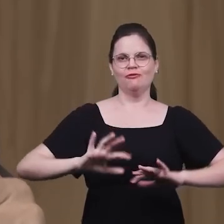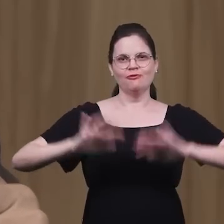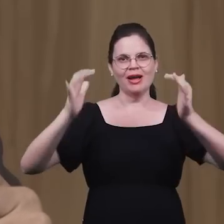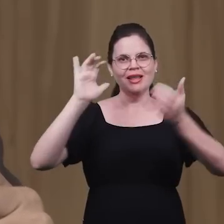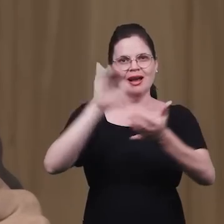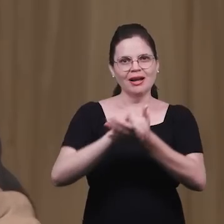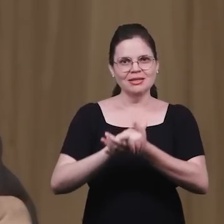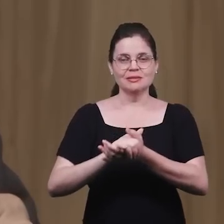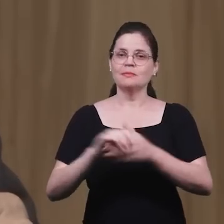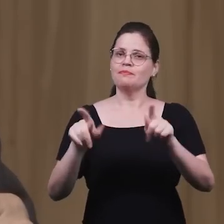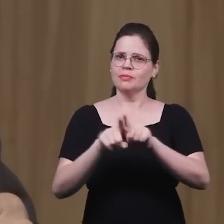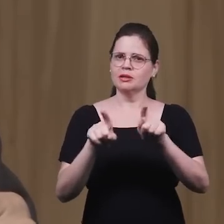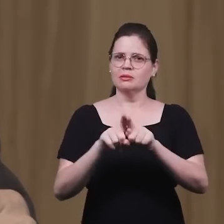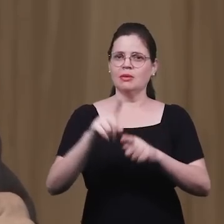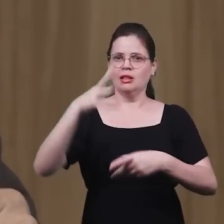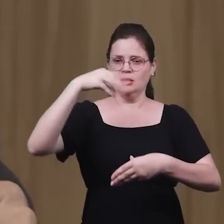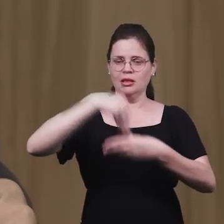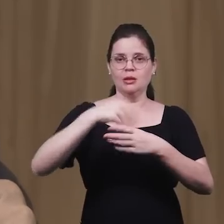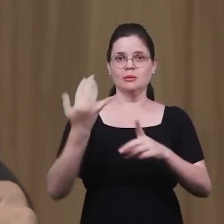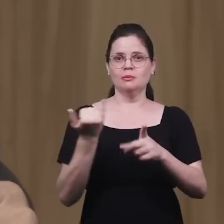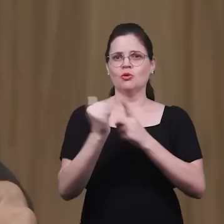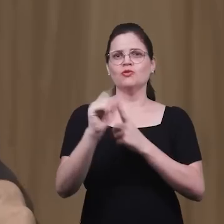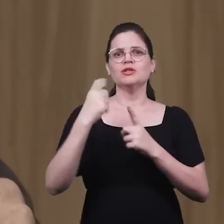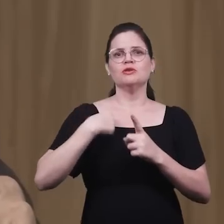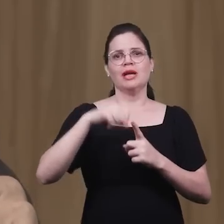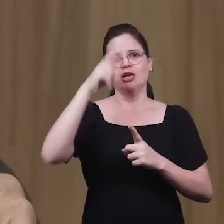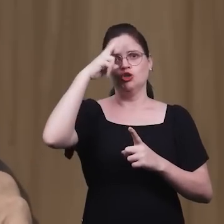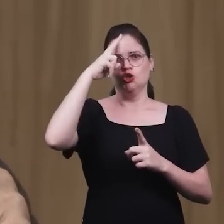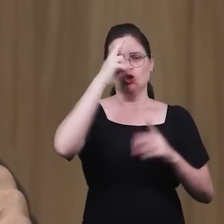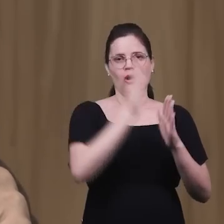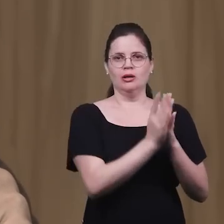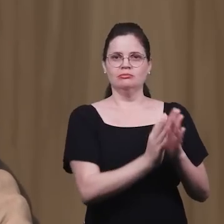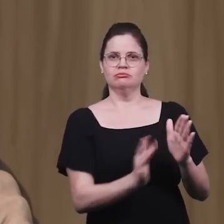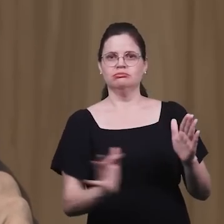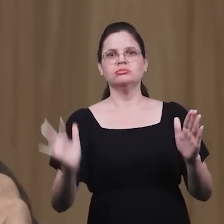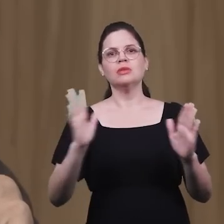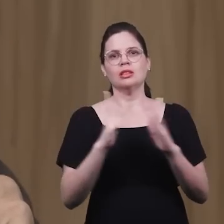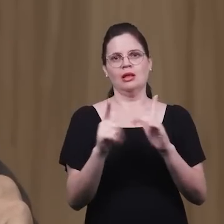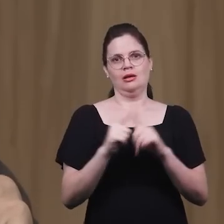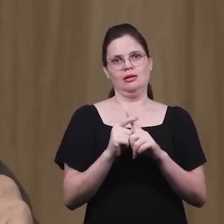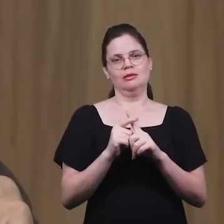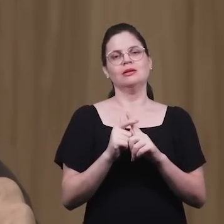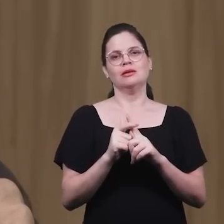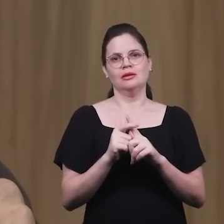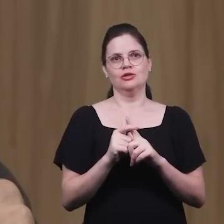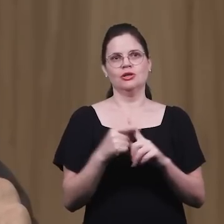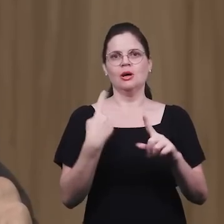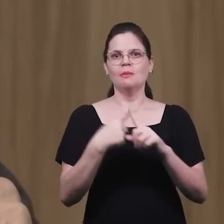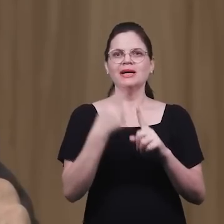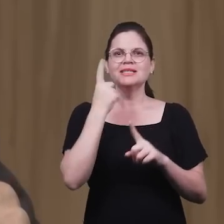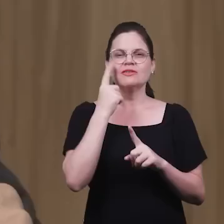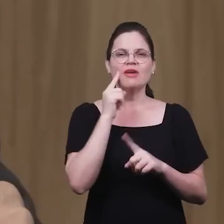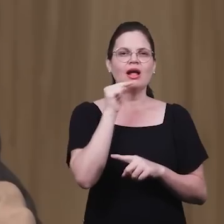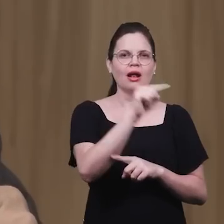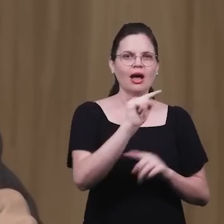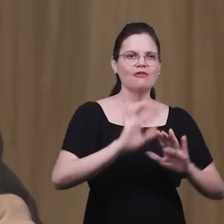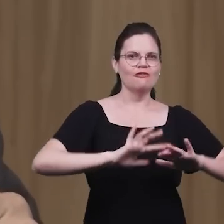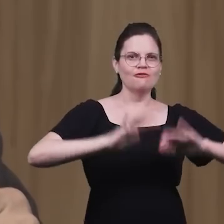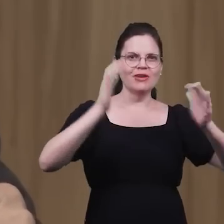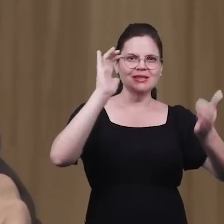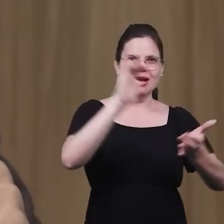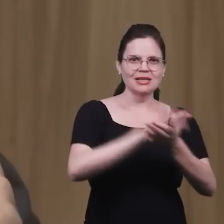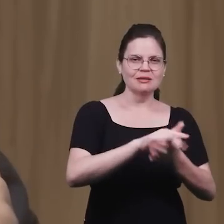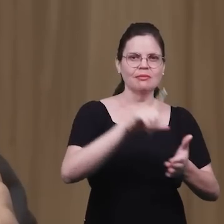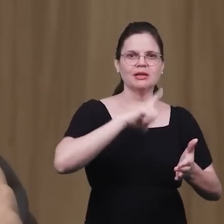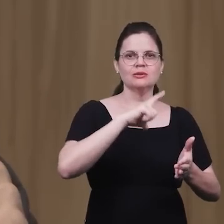muito mais que isso. Era a história da igreja. Então você tem ali, naquele casamento, naquela festa que durava vários